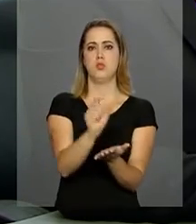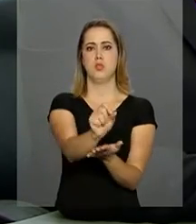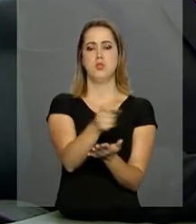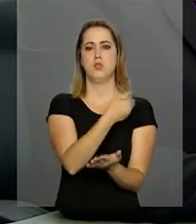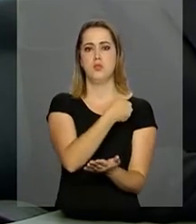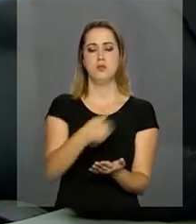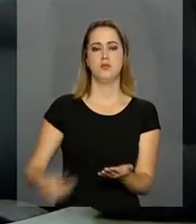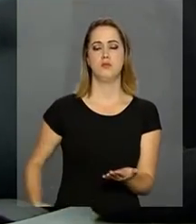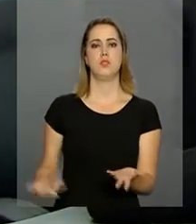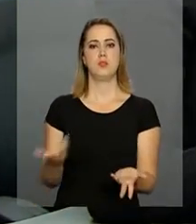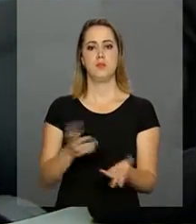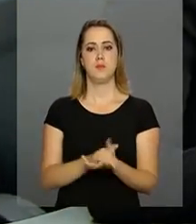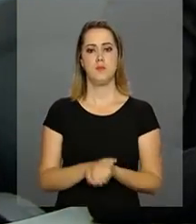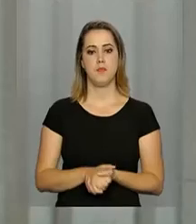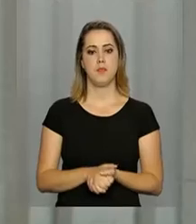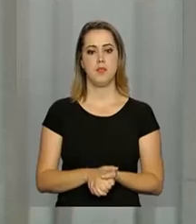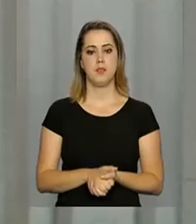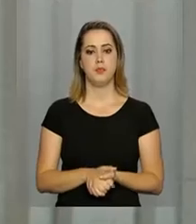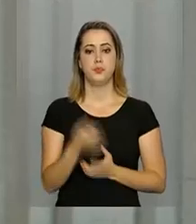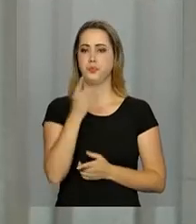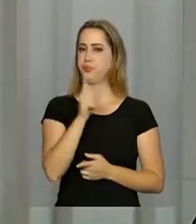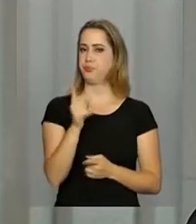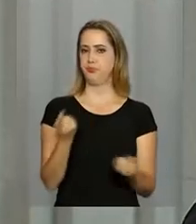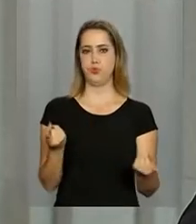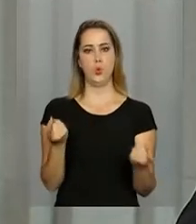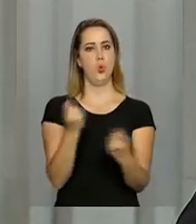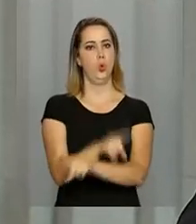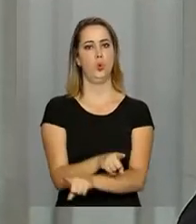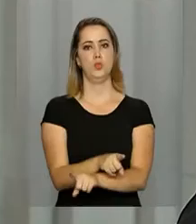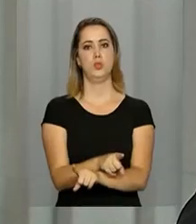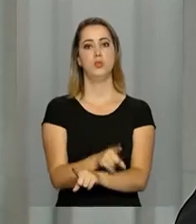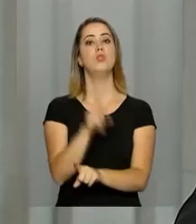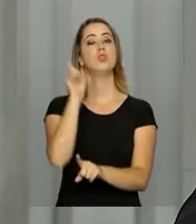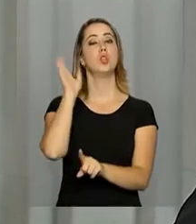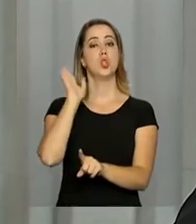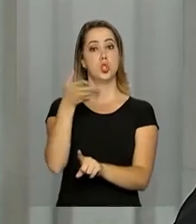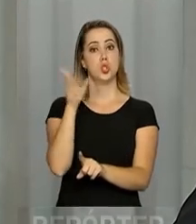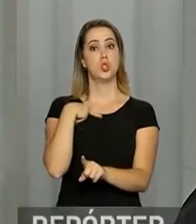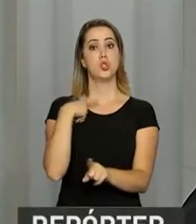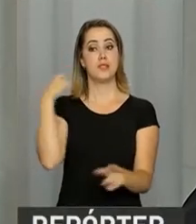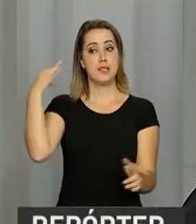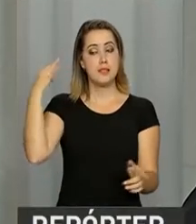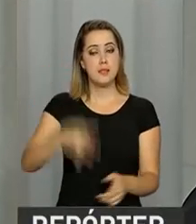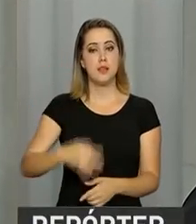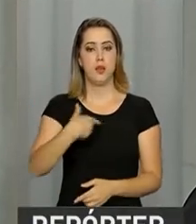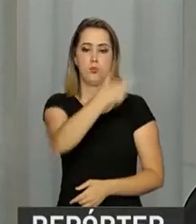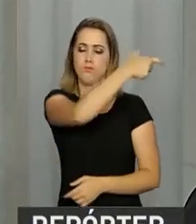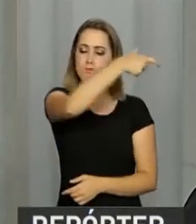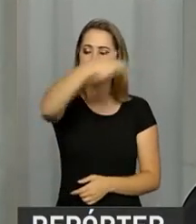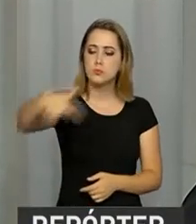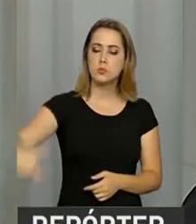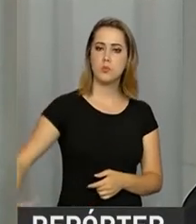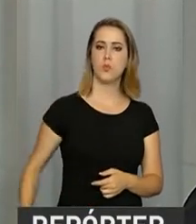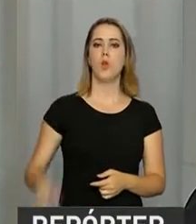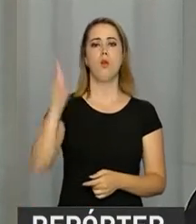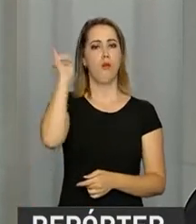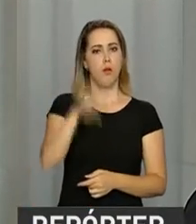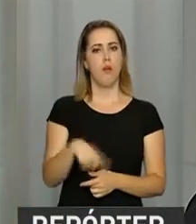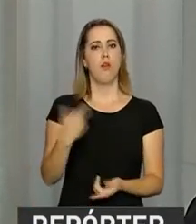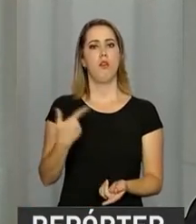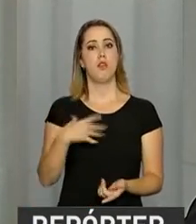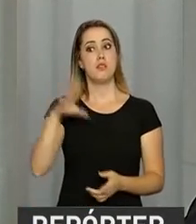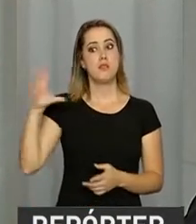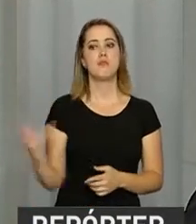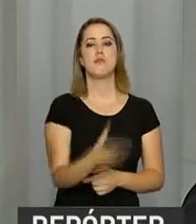governo? Não, Juan, pelo contrário. Já está muito comprovado que o cinto de segurança, de fato,